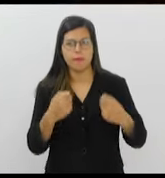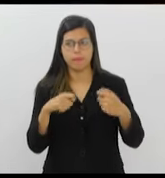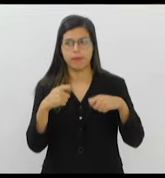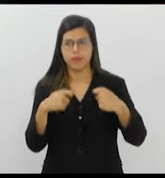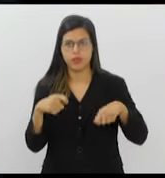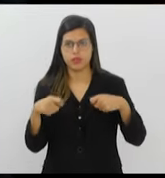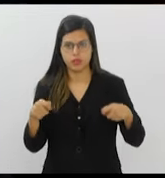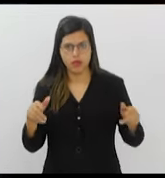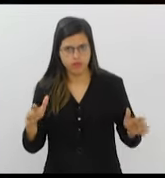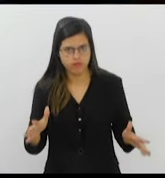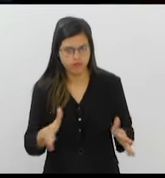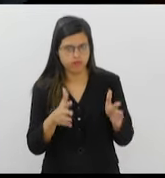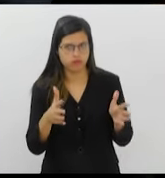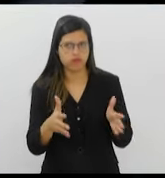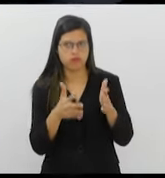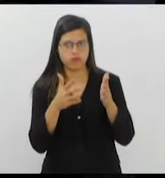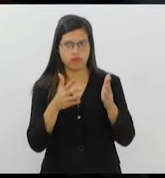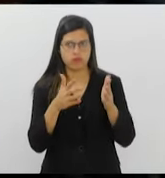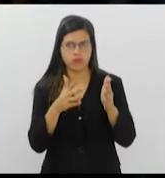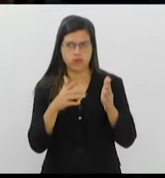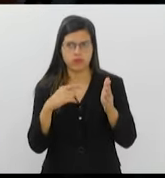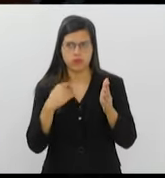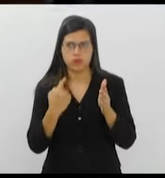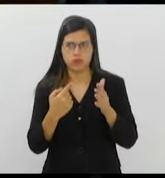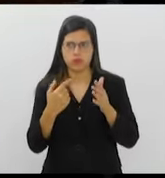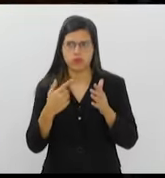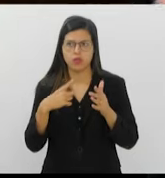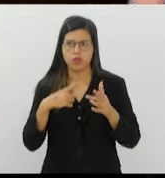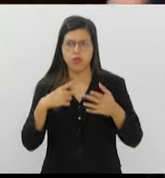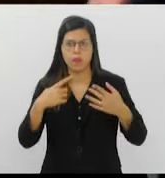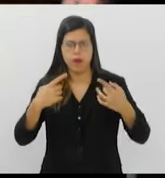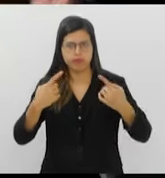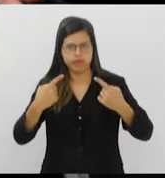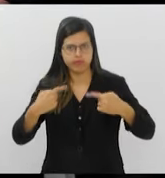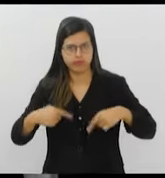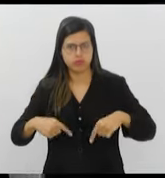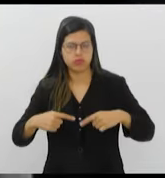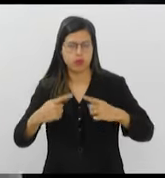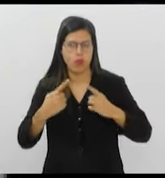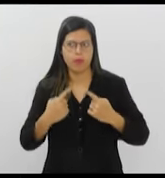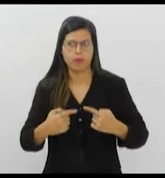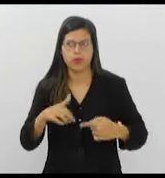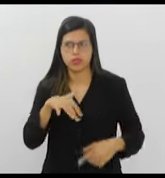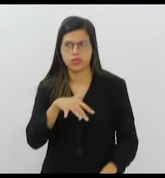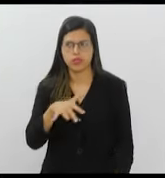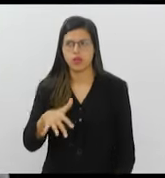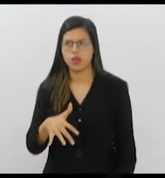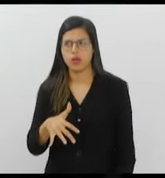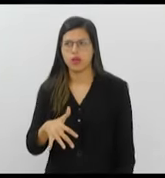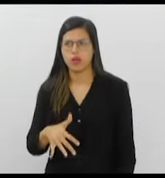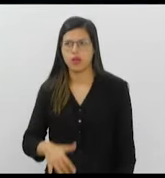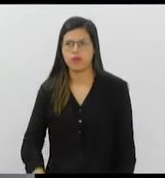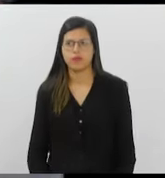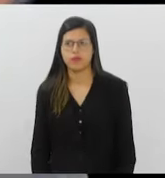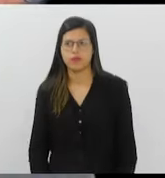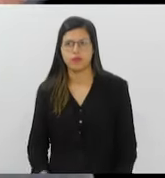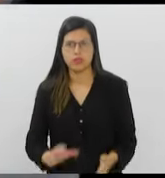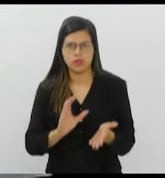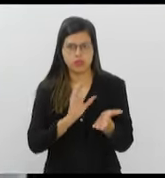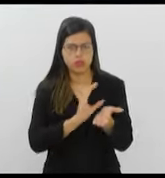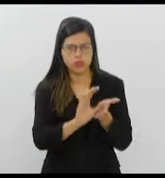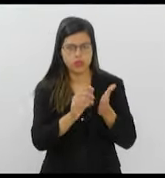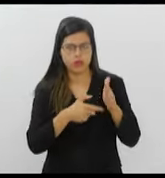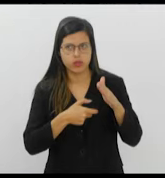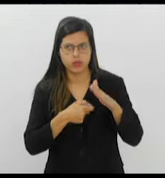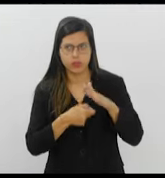desse incentivo para que nós tenhamos a competitividade necessária para que esses investimentos